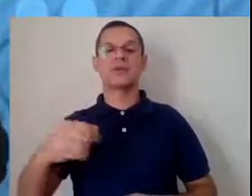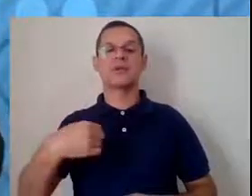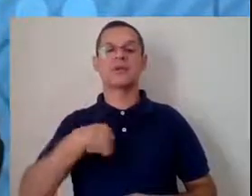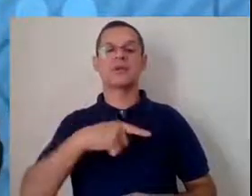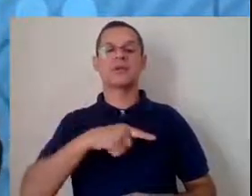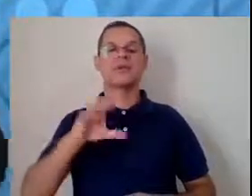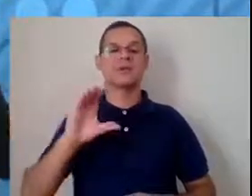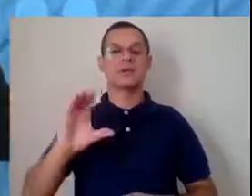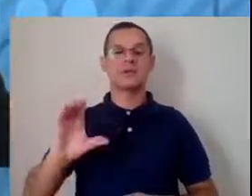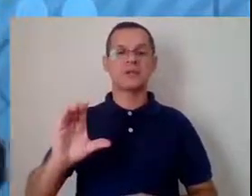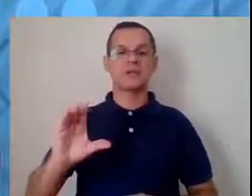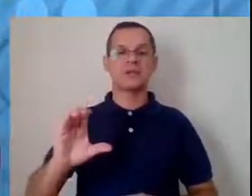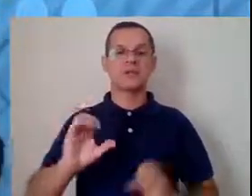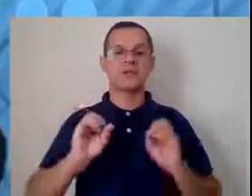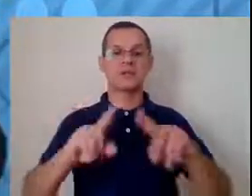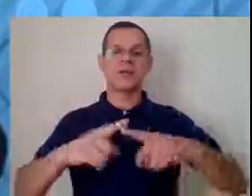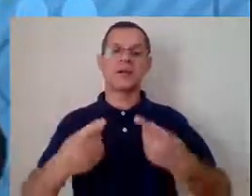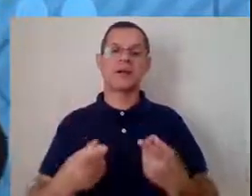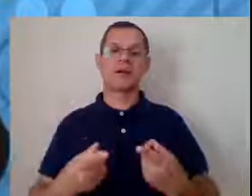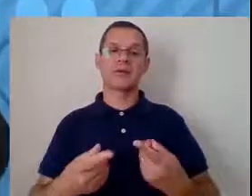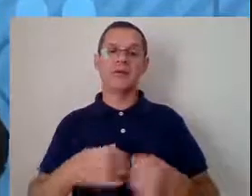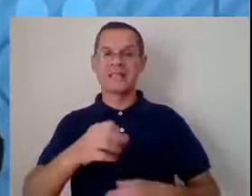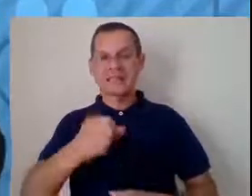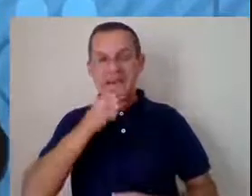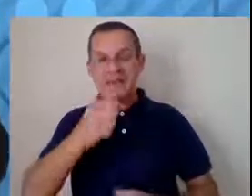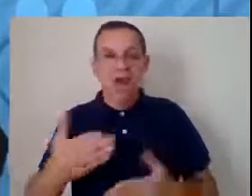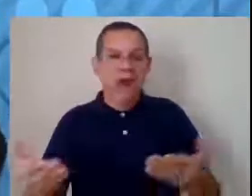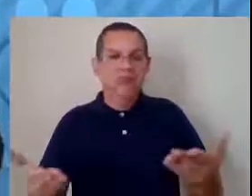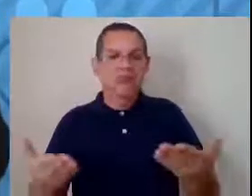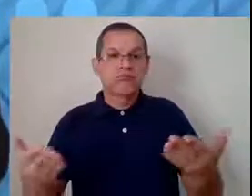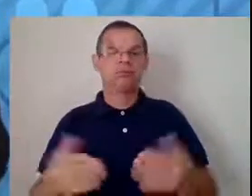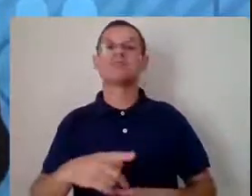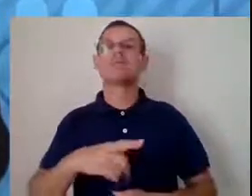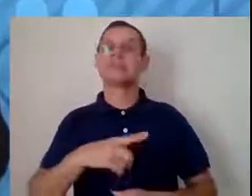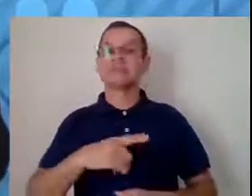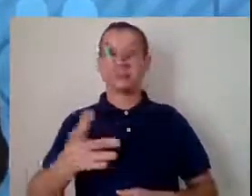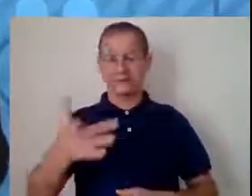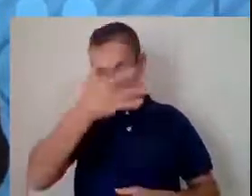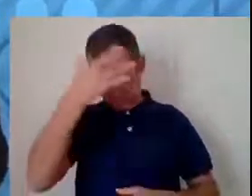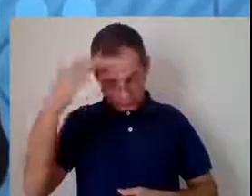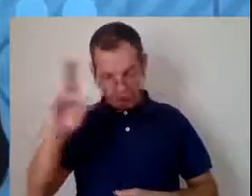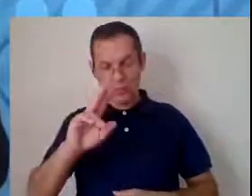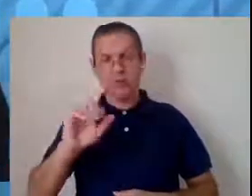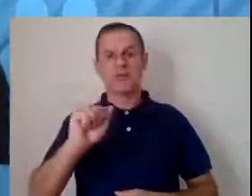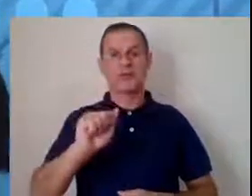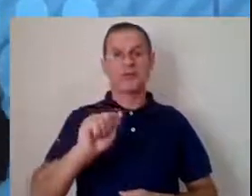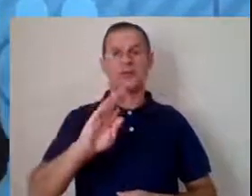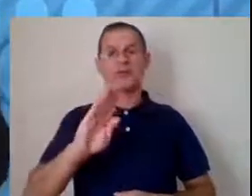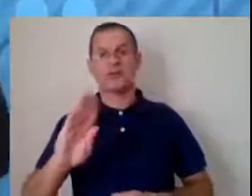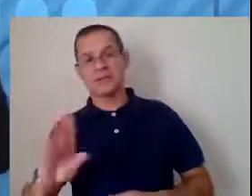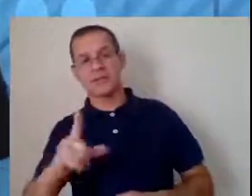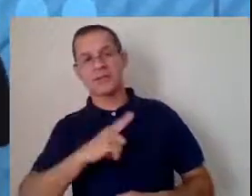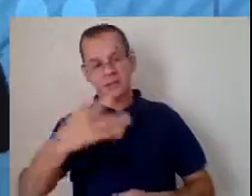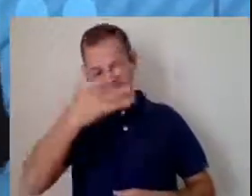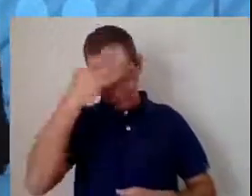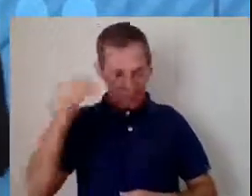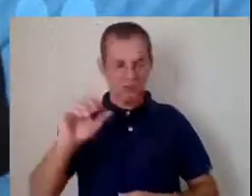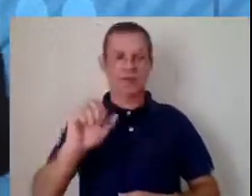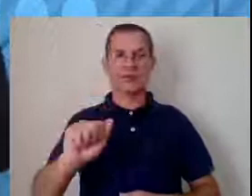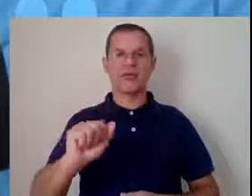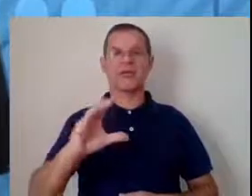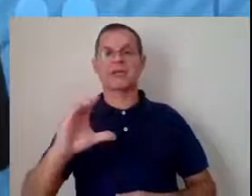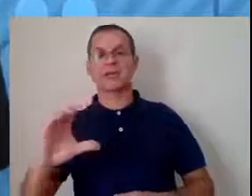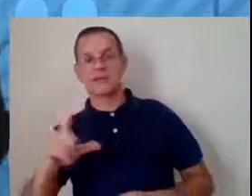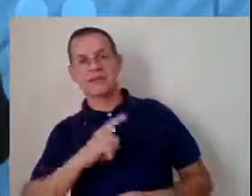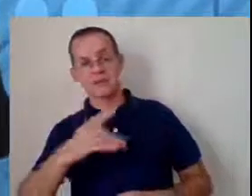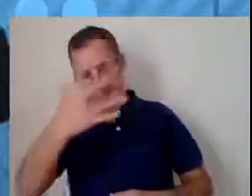tenho em C, tá? Nas entrevistas. Agora, tem pessoas que usam AB, tem pessoas que usam AC